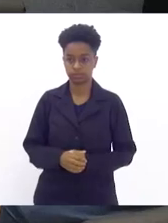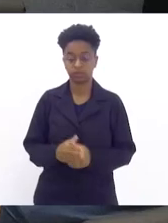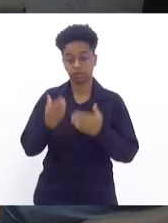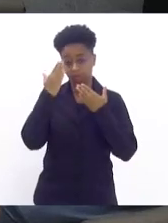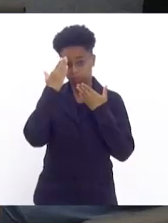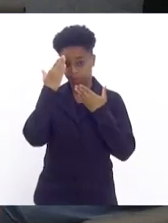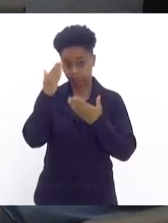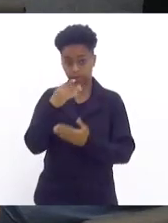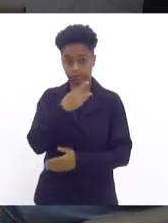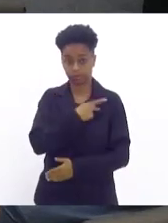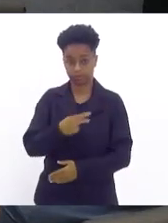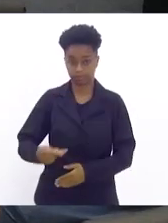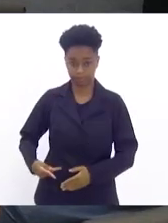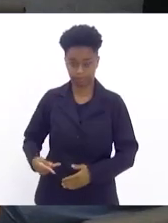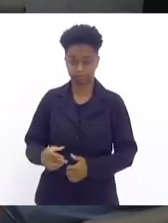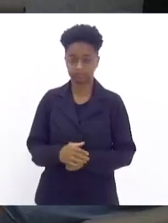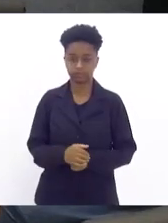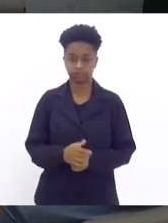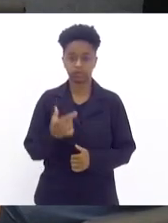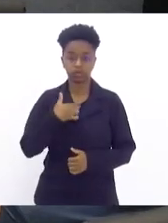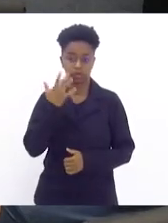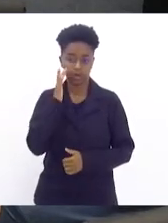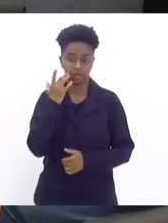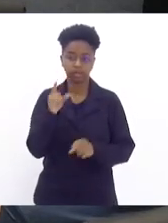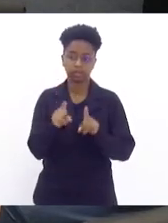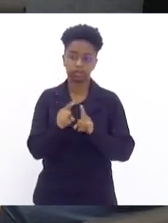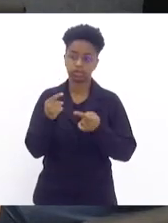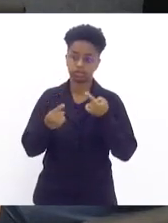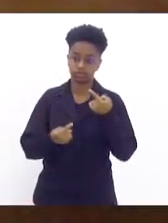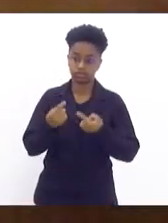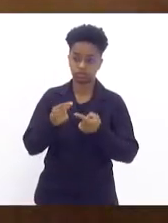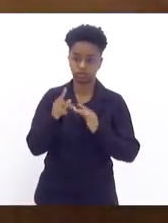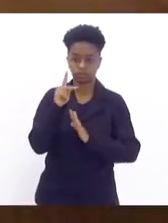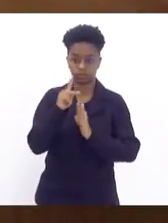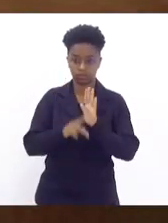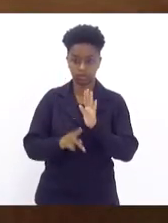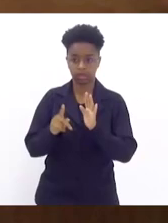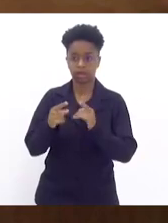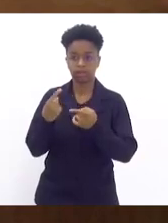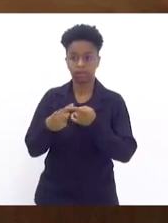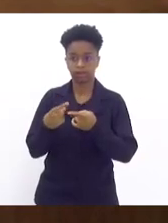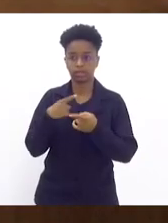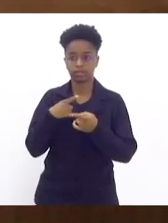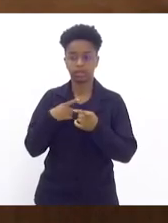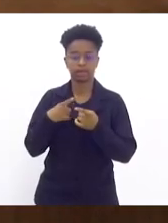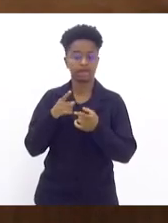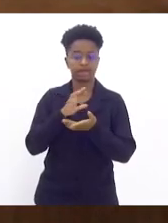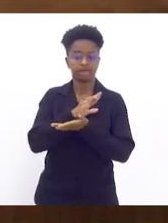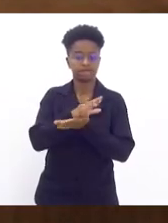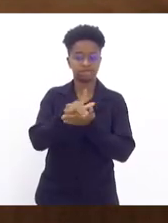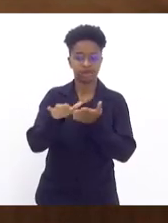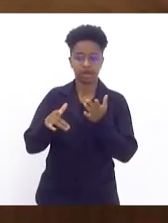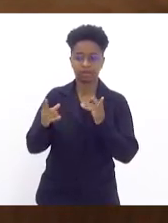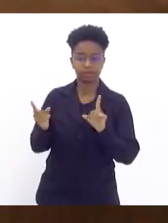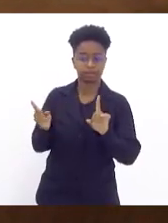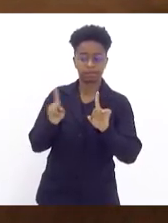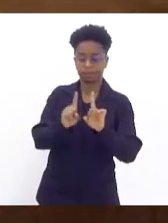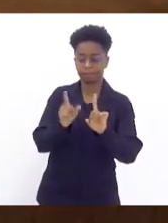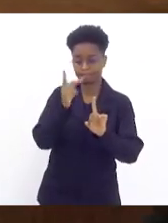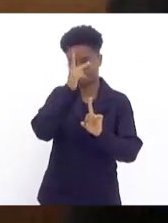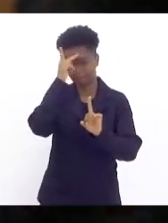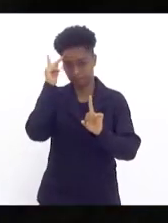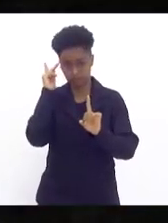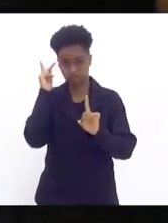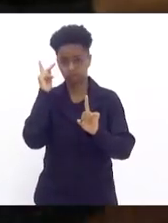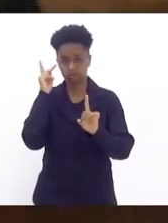obrigado senhor presidente acho que venho aqui de esse projeto depois de diversos pares é bastante